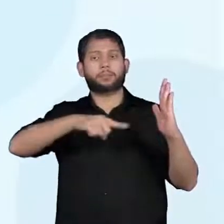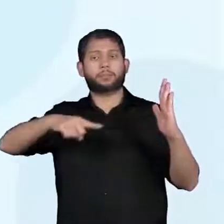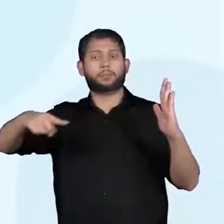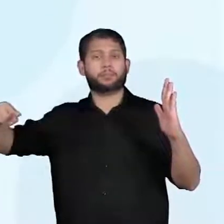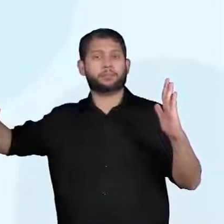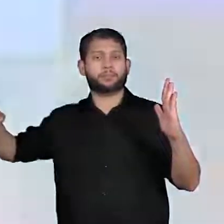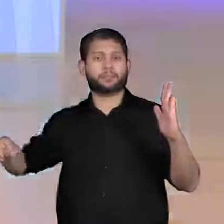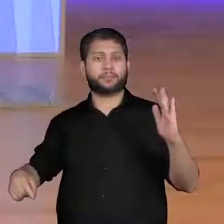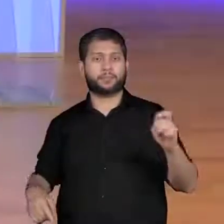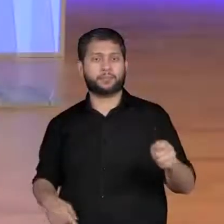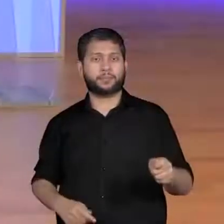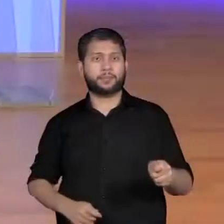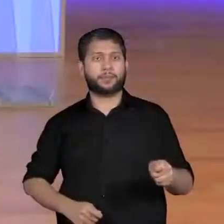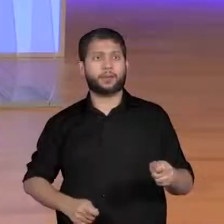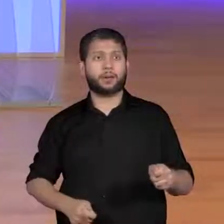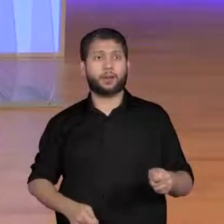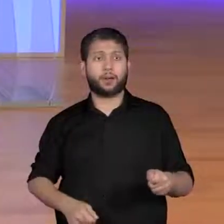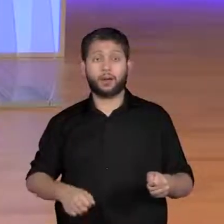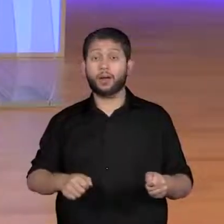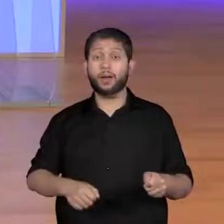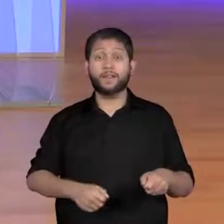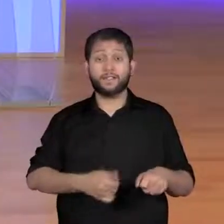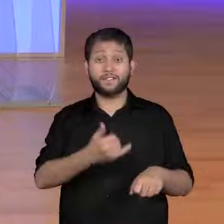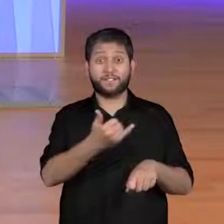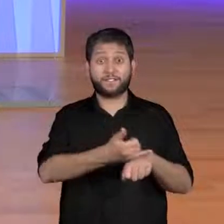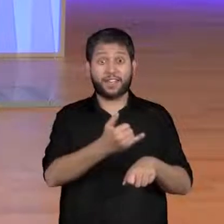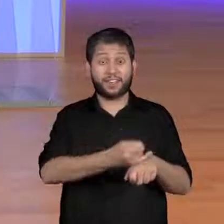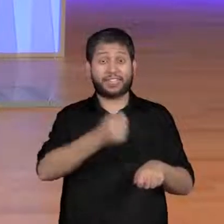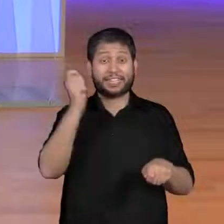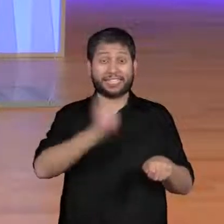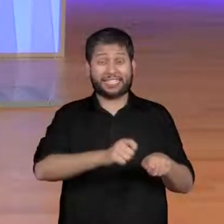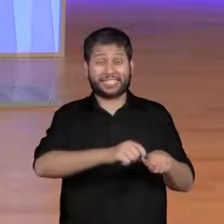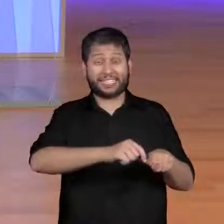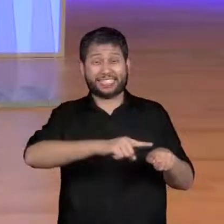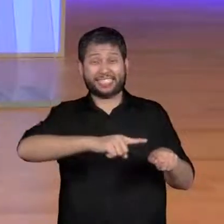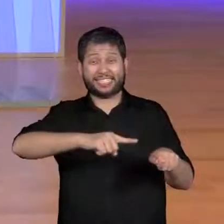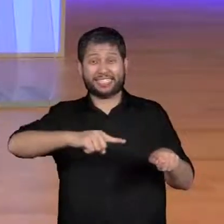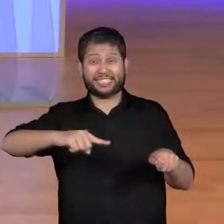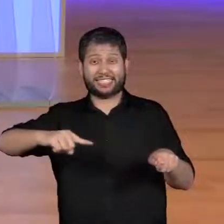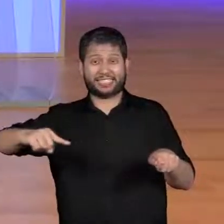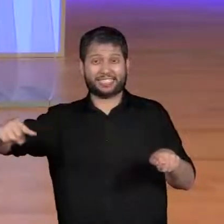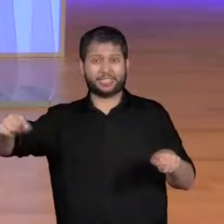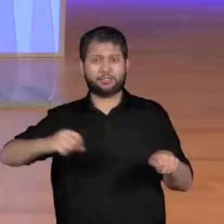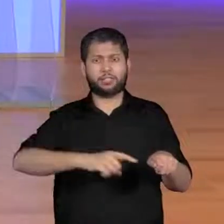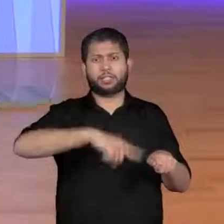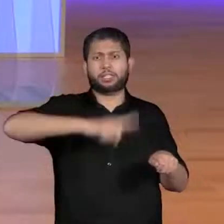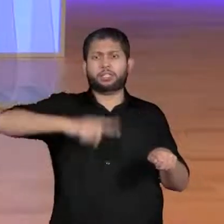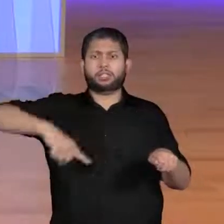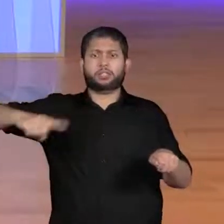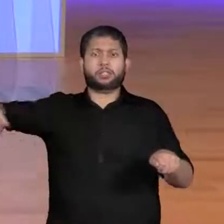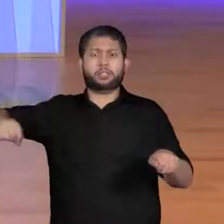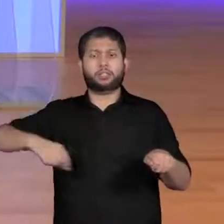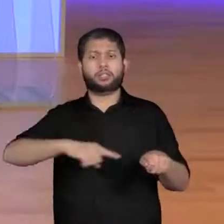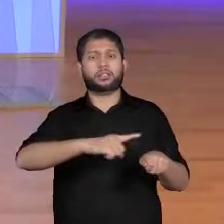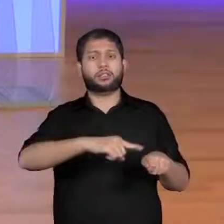som. Se eu bater da mesma forma no metal, o som é diferente.